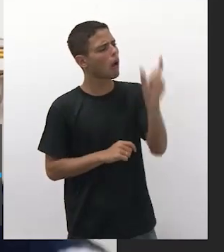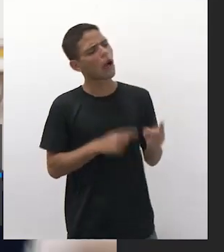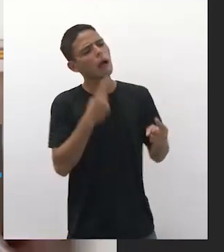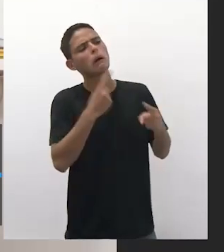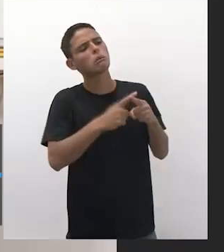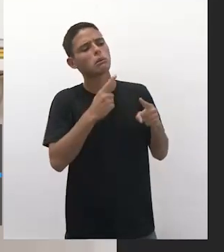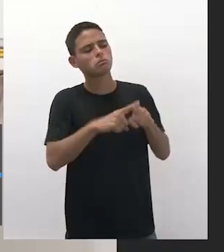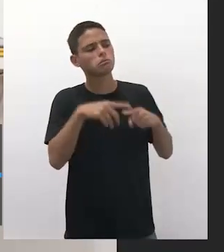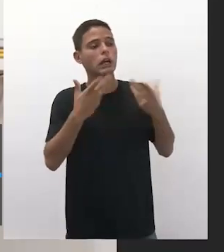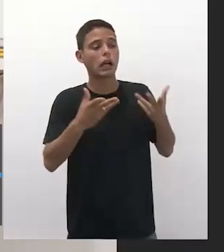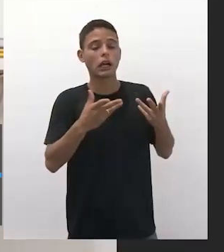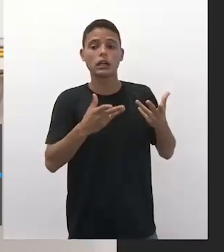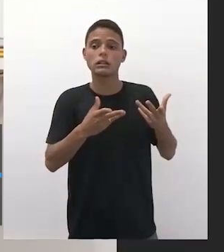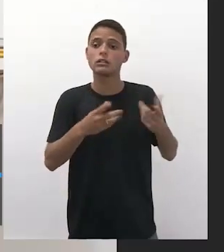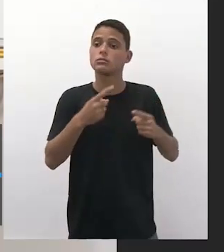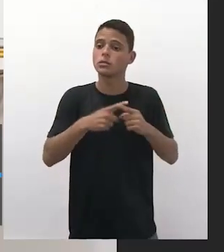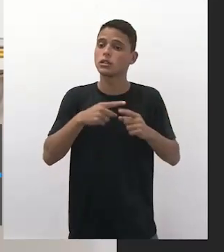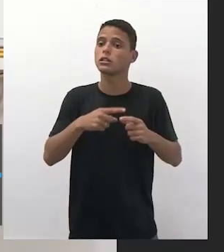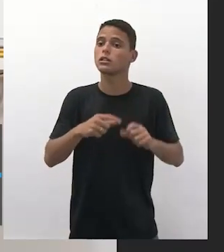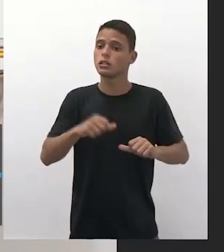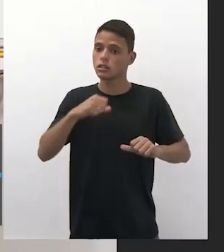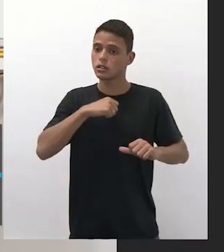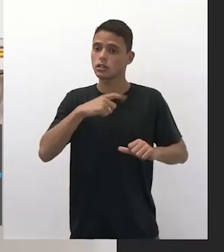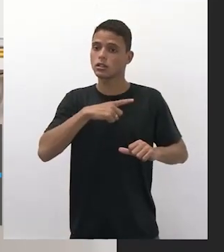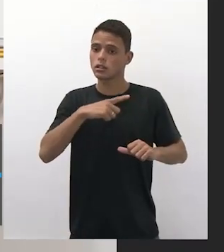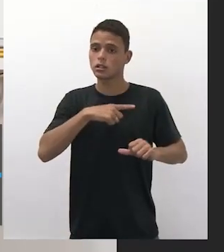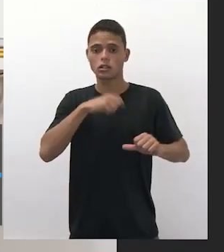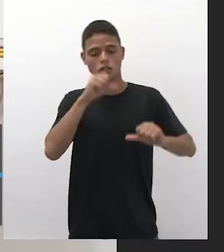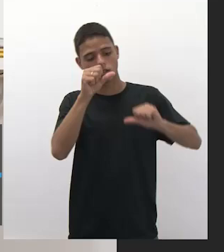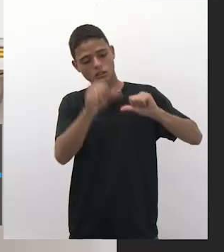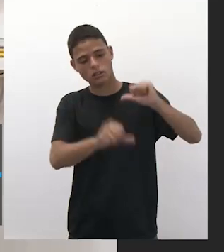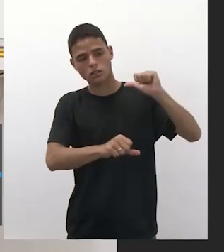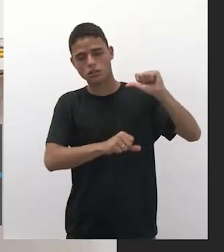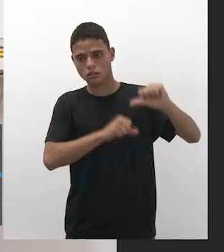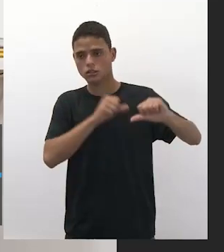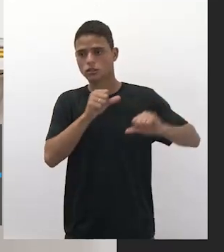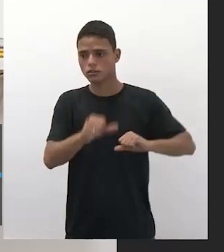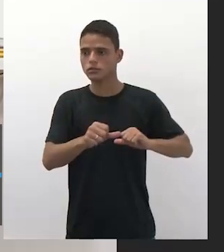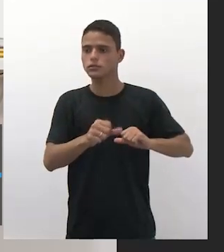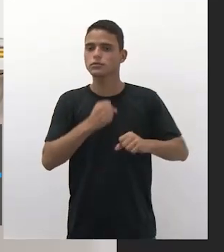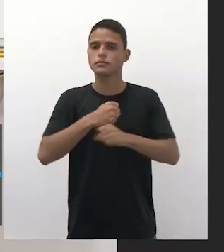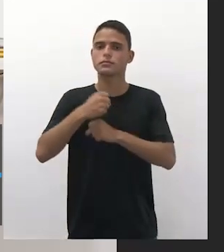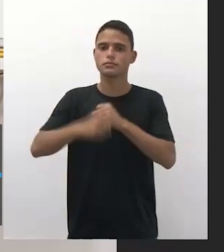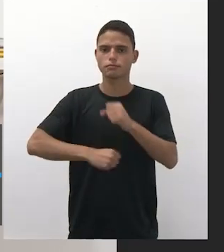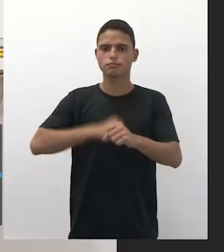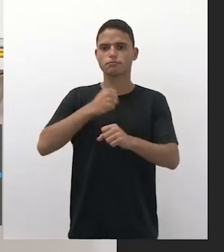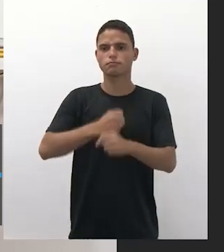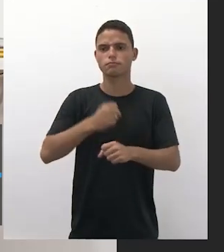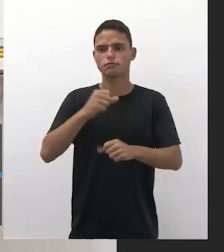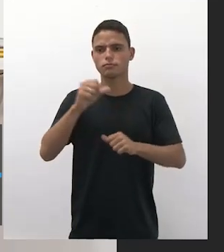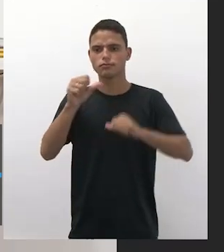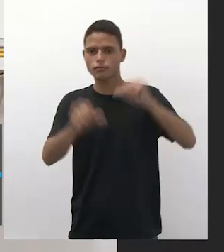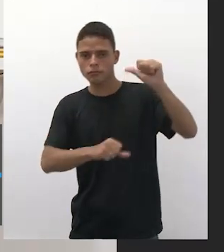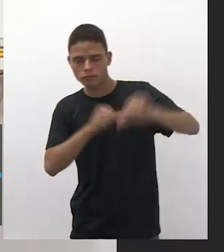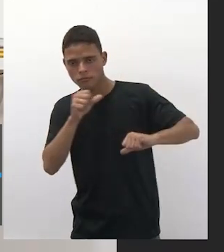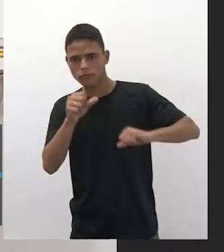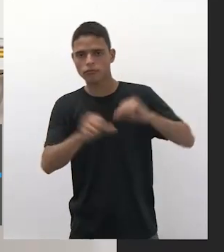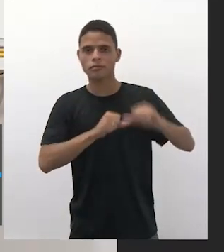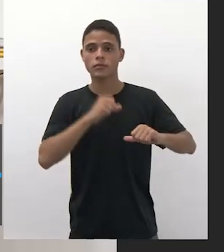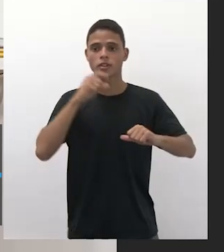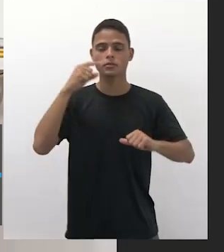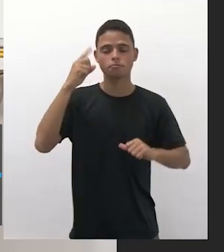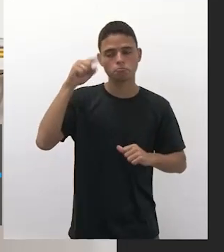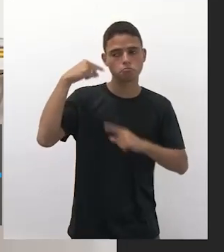Porque tinha troca, né? A professora trocava todo ano, trocava de professor. Depois que eu fui descobrir isso, mas